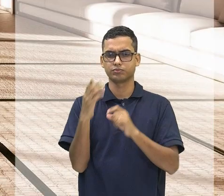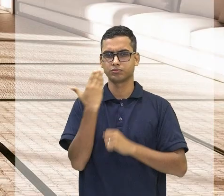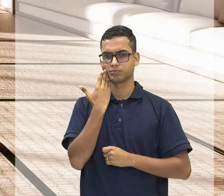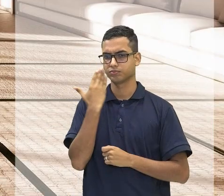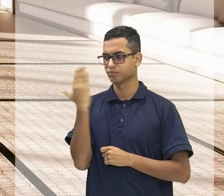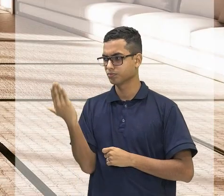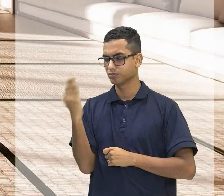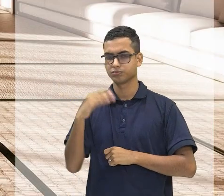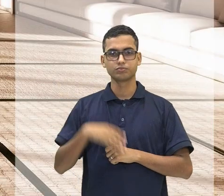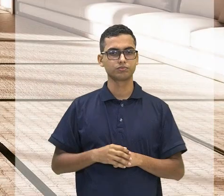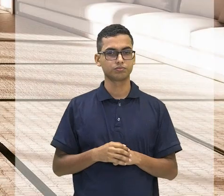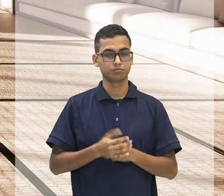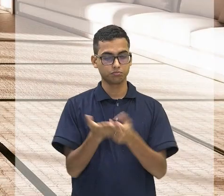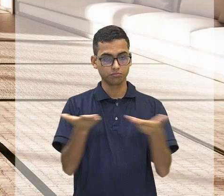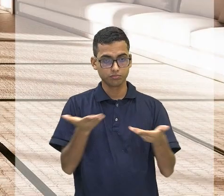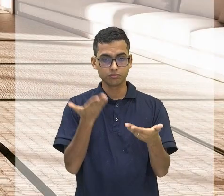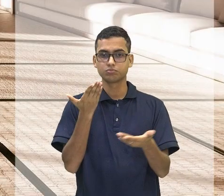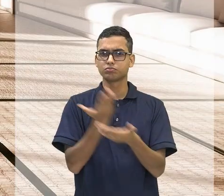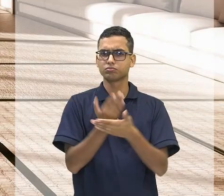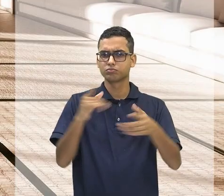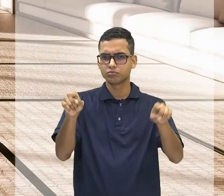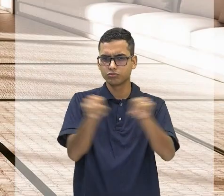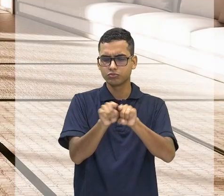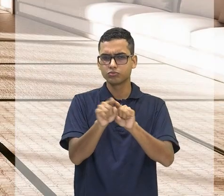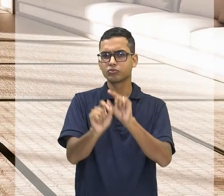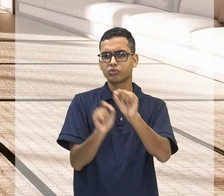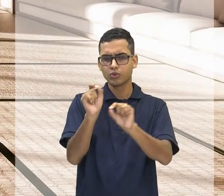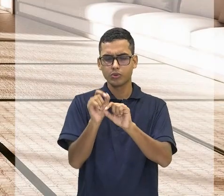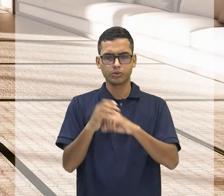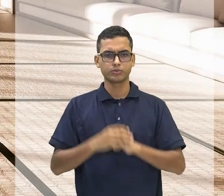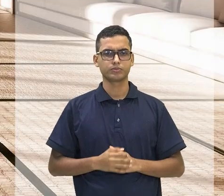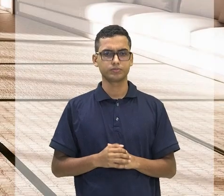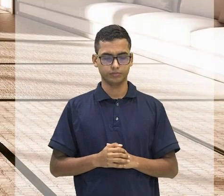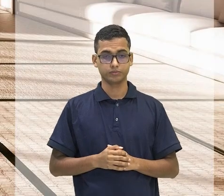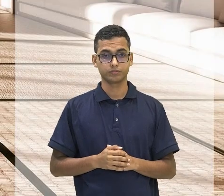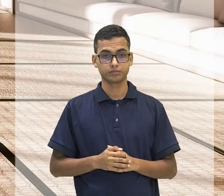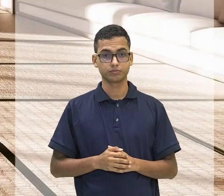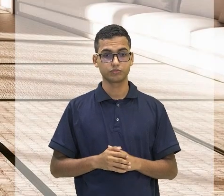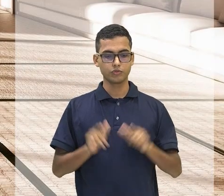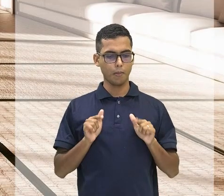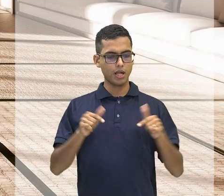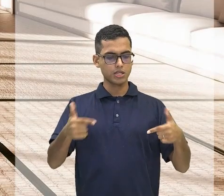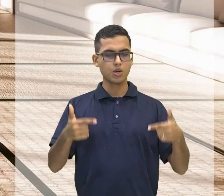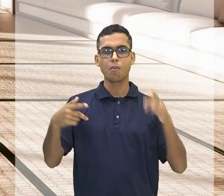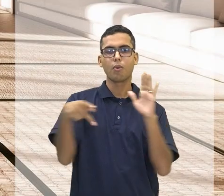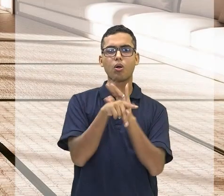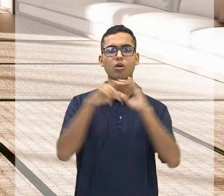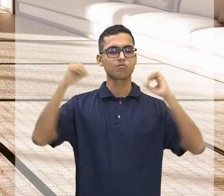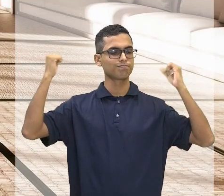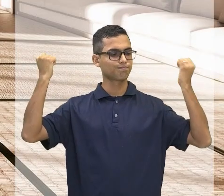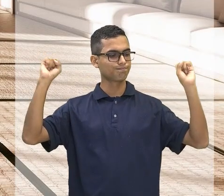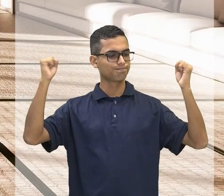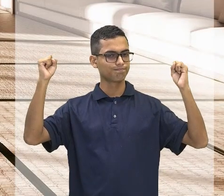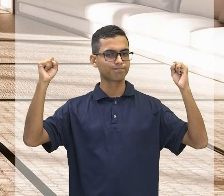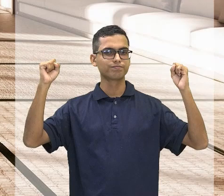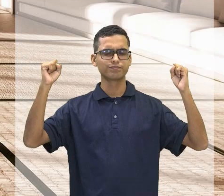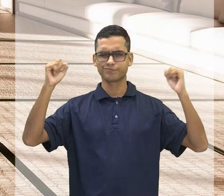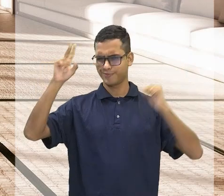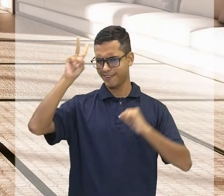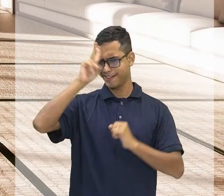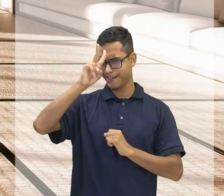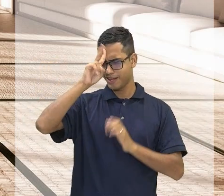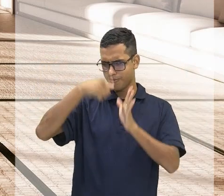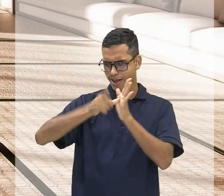né, agora, e também é visto como uma atividade física, né? Lembra quando eu falei para